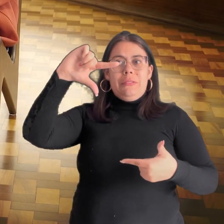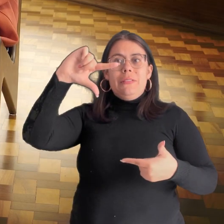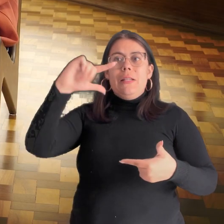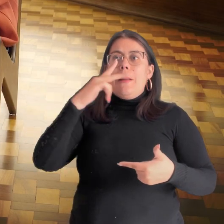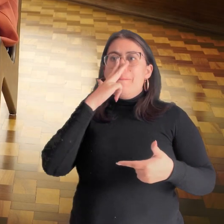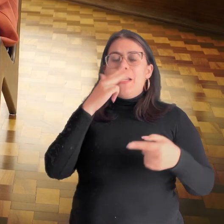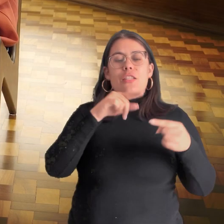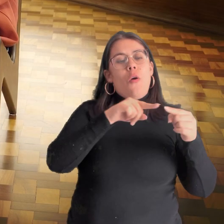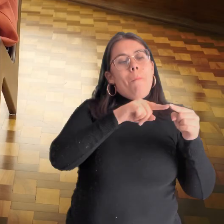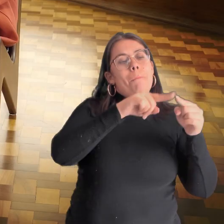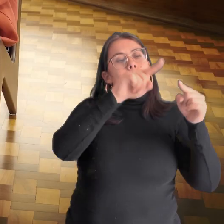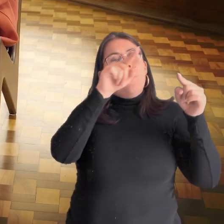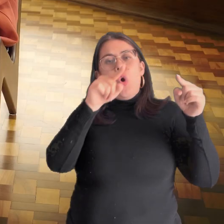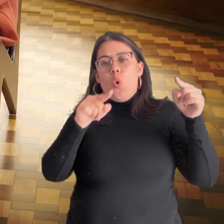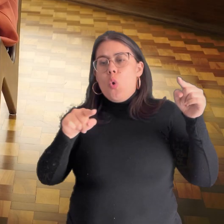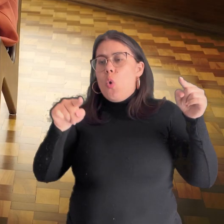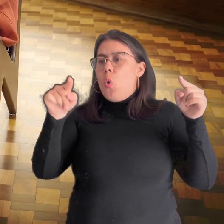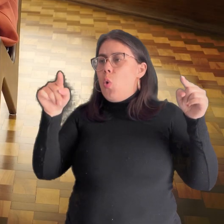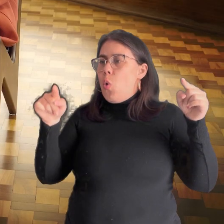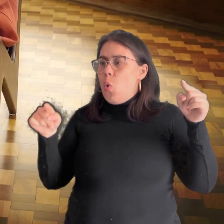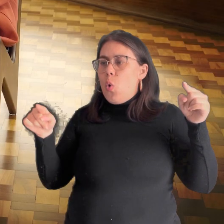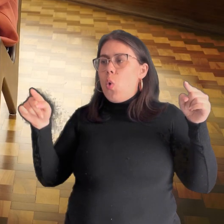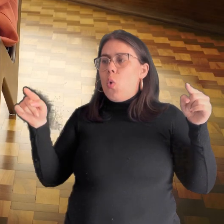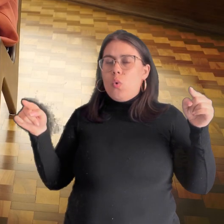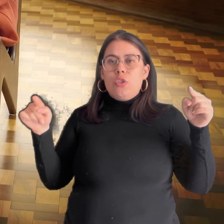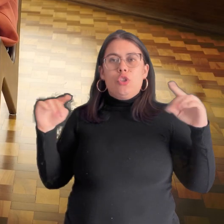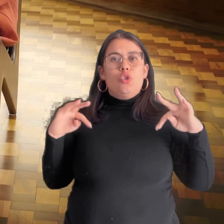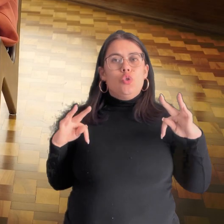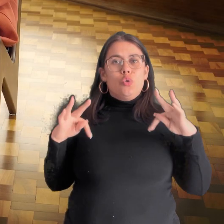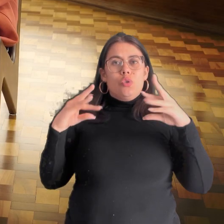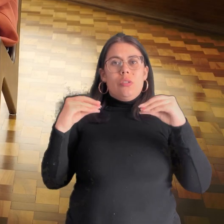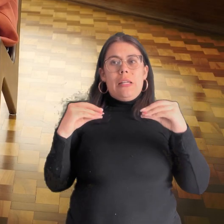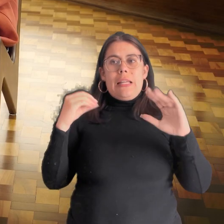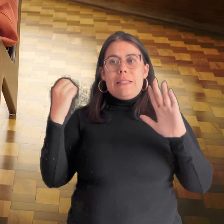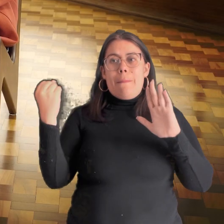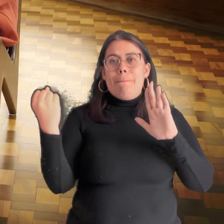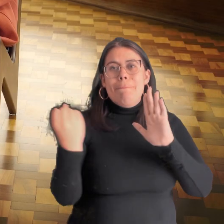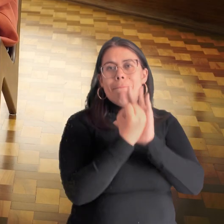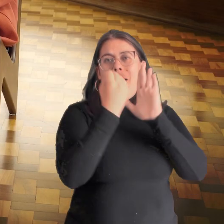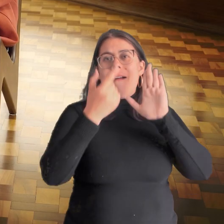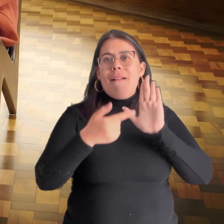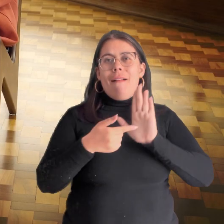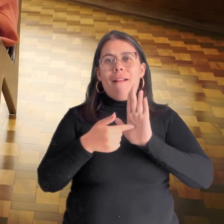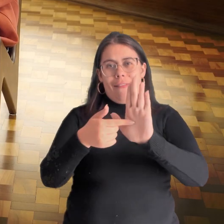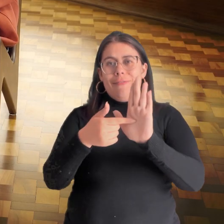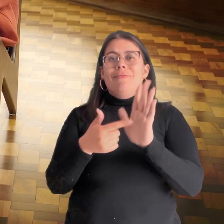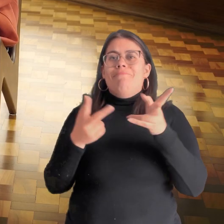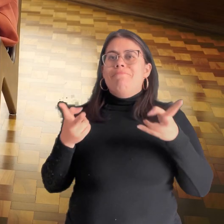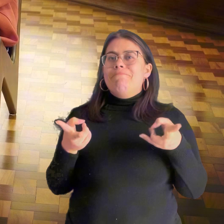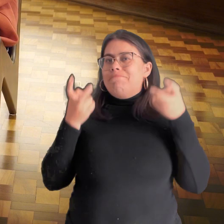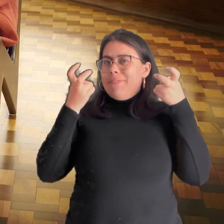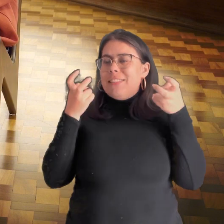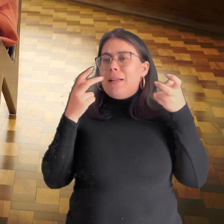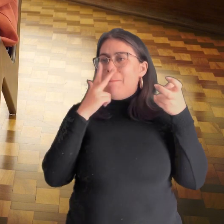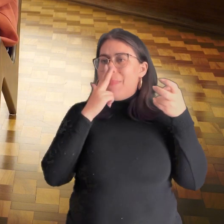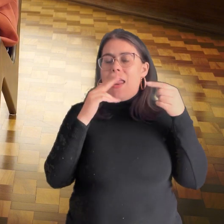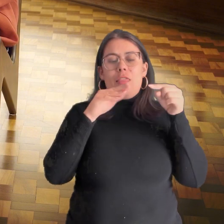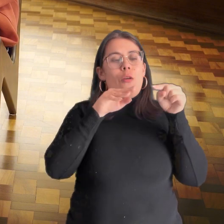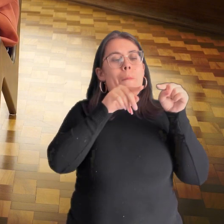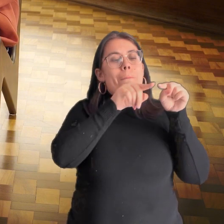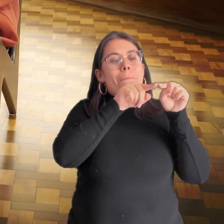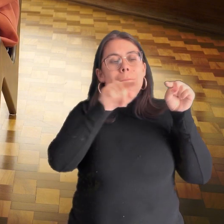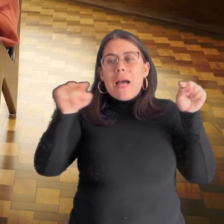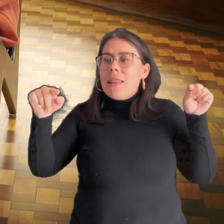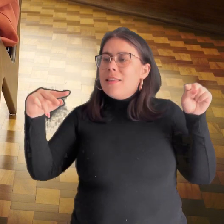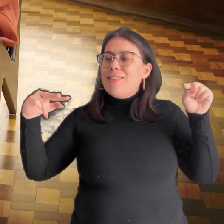por baixo de todas as figuras. Essa marca está lá. A gente pode ver uma linha de corte entre a